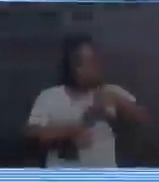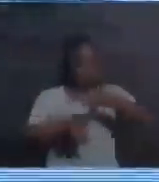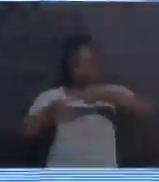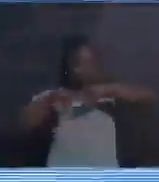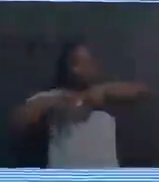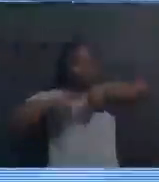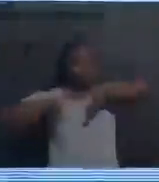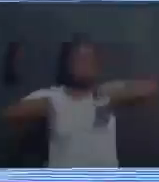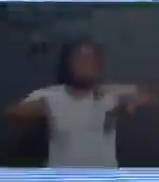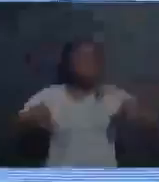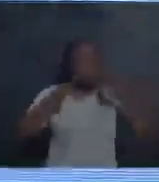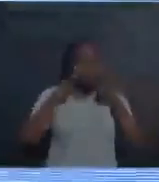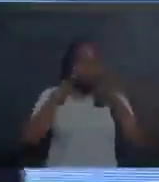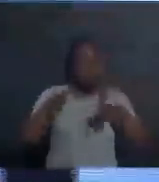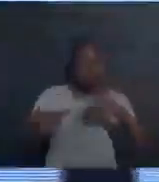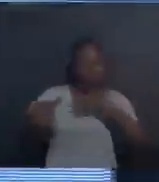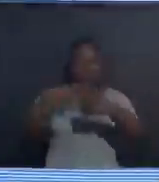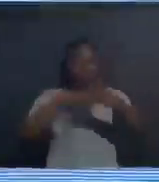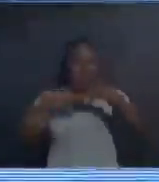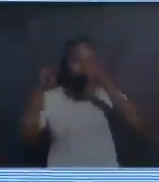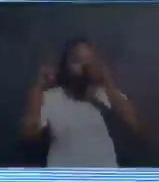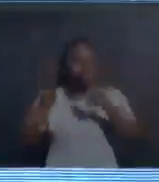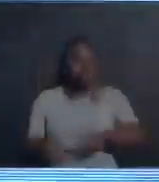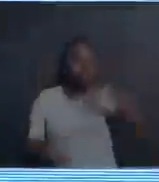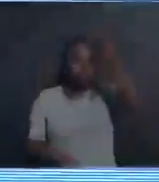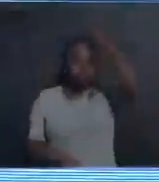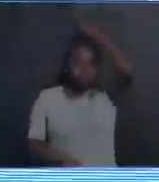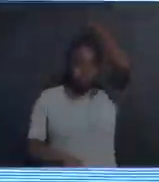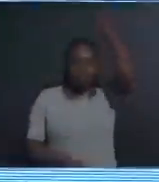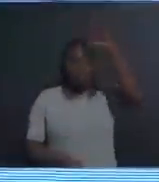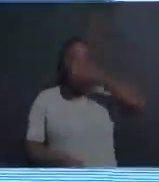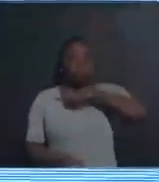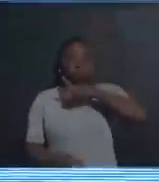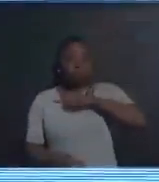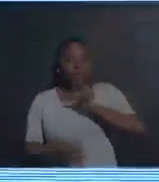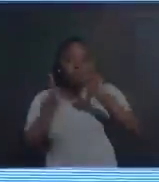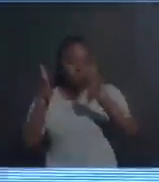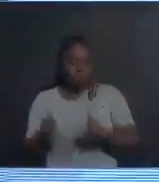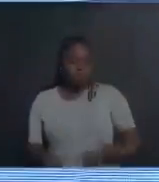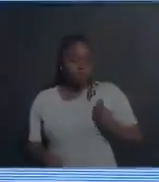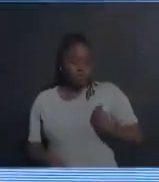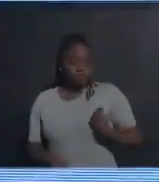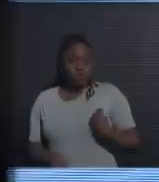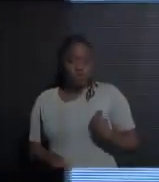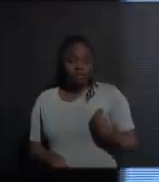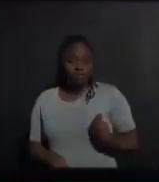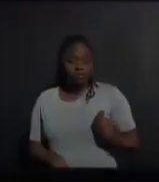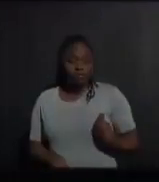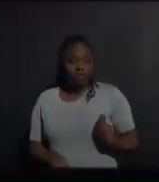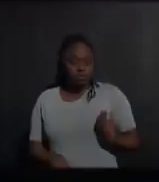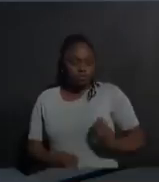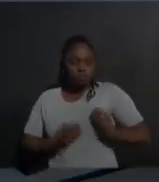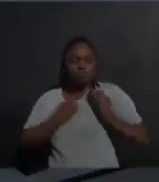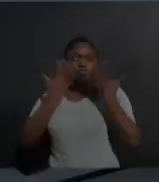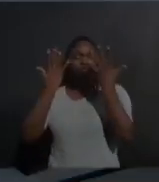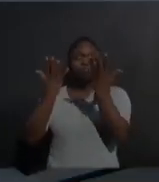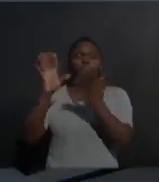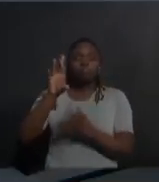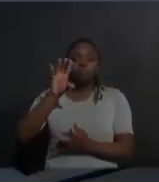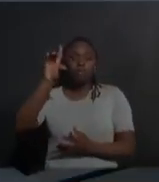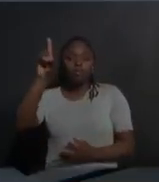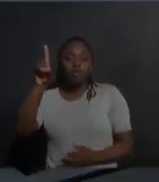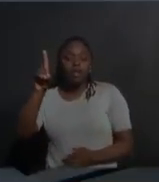gerações de pessoas avivadas, cheias do Espírito Santo, pessoas que viviam uma vida muito entregue para Deus, mas aí veio